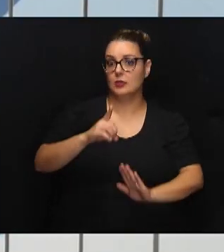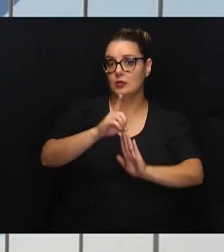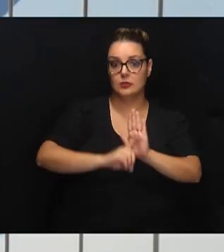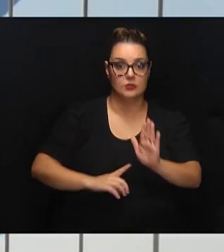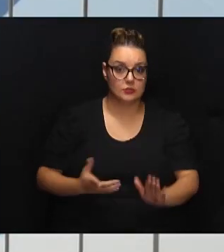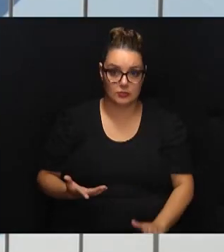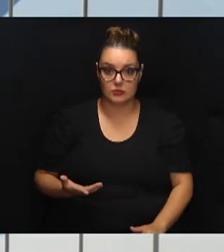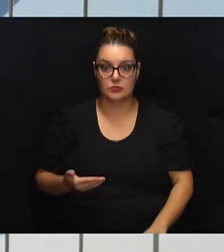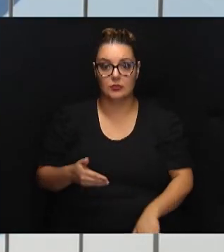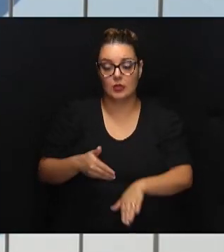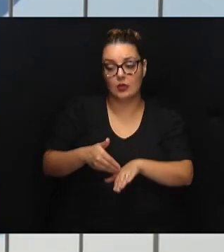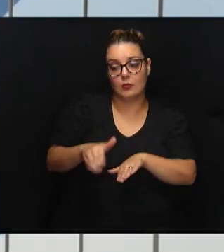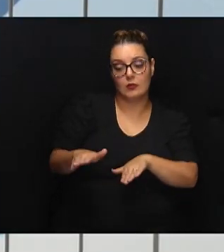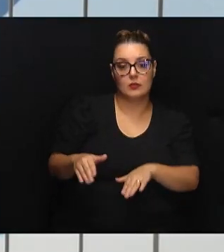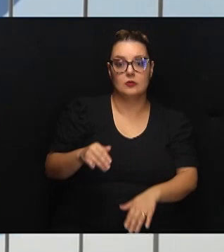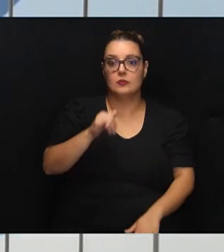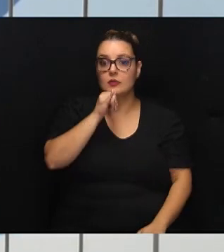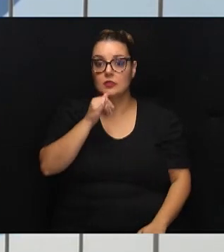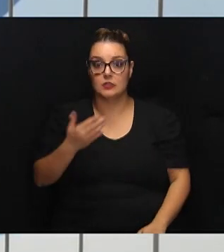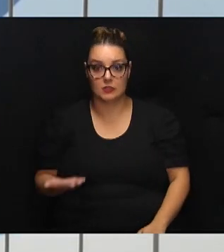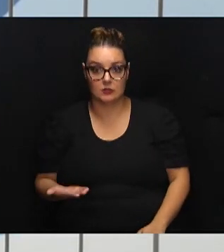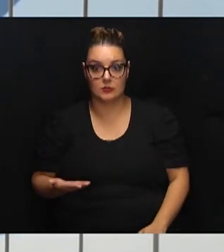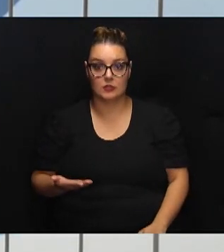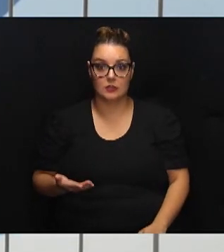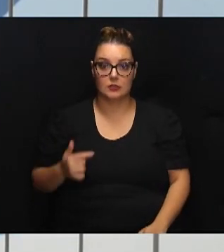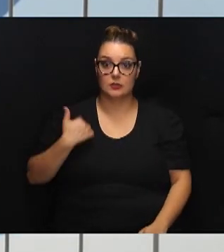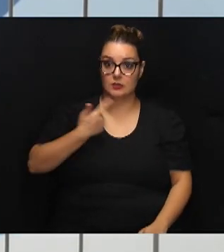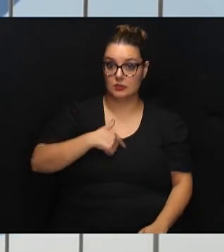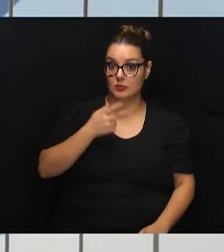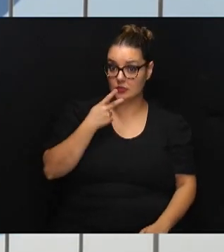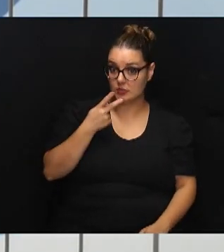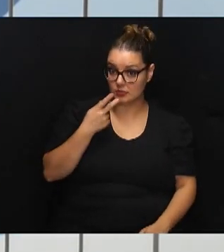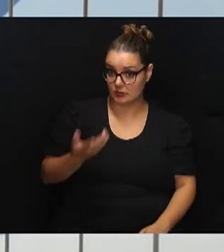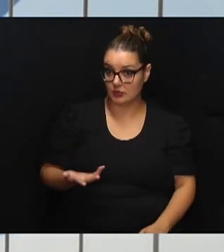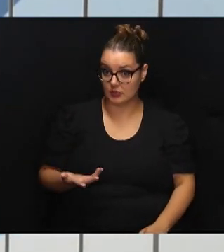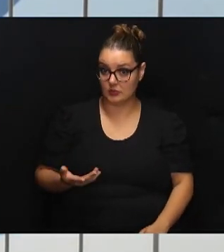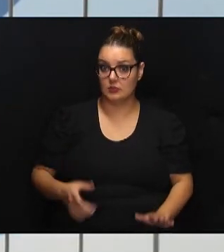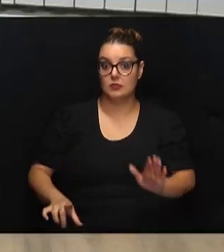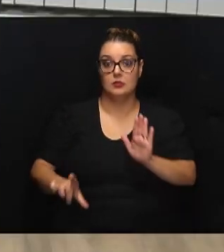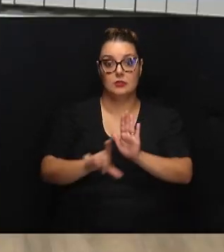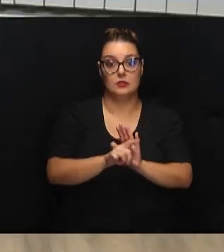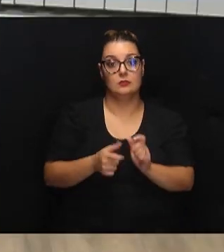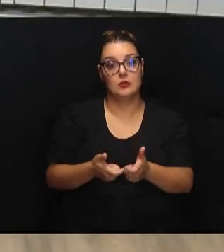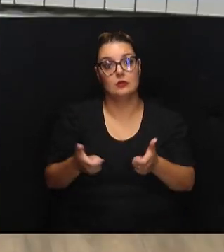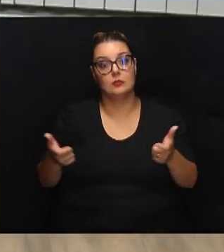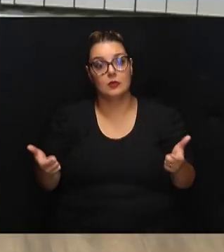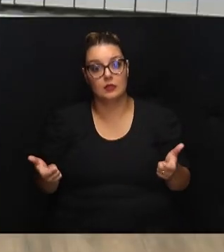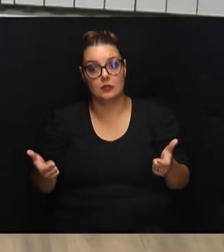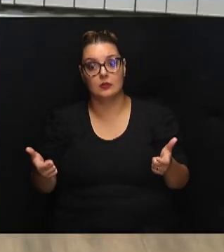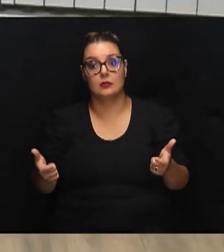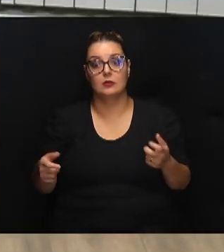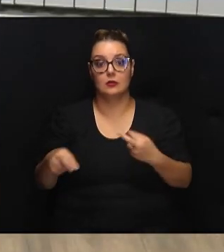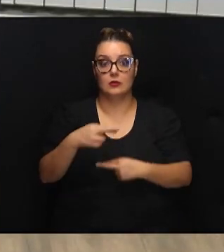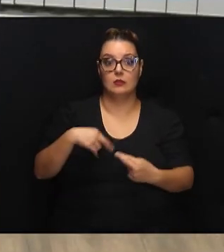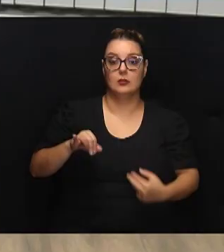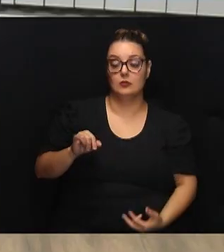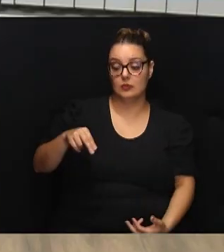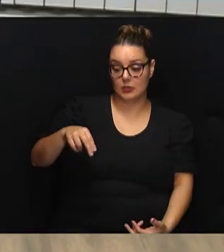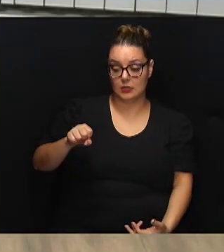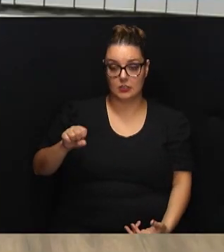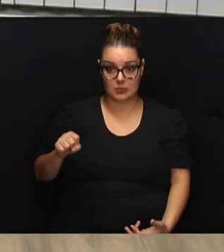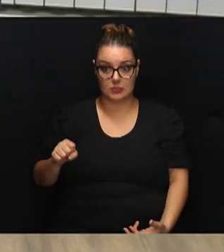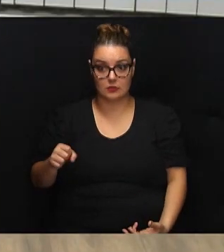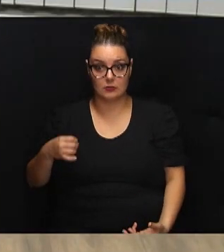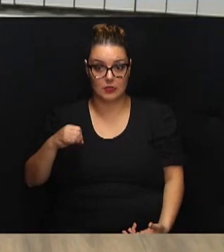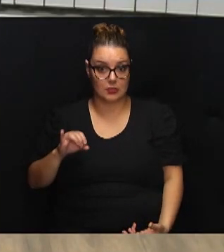um afastamento, por exemplo. E isso a gente está falando da legislação mais ampla, voltada até para a questão do INSS. Mas se eu não